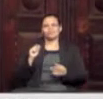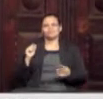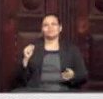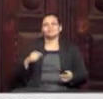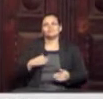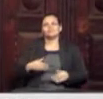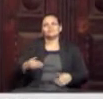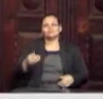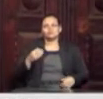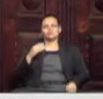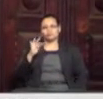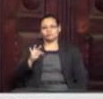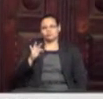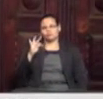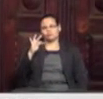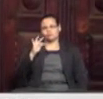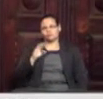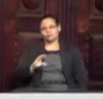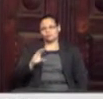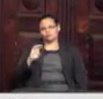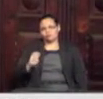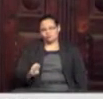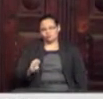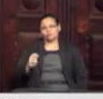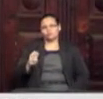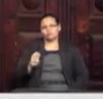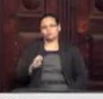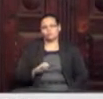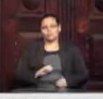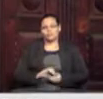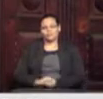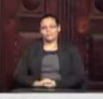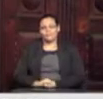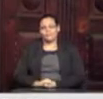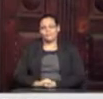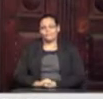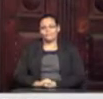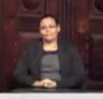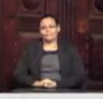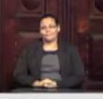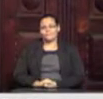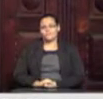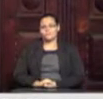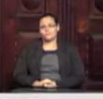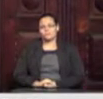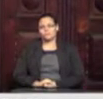do tribunal de contas do estado do rio de janeiro